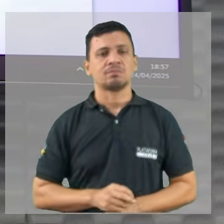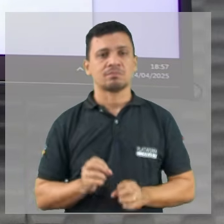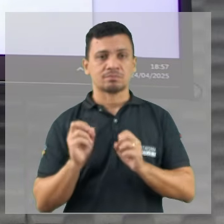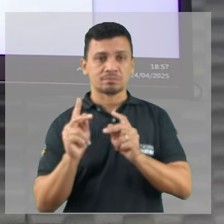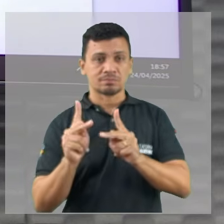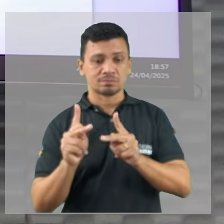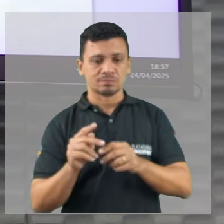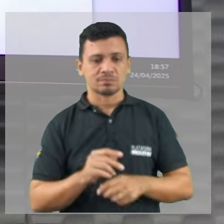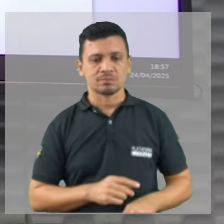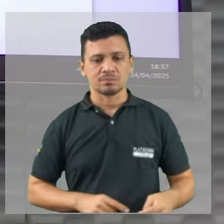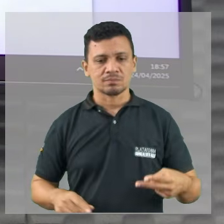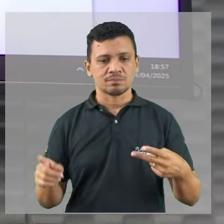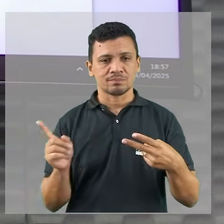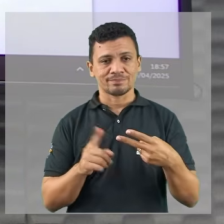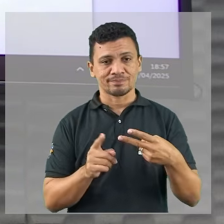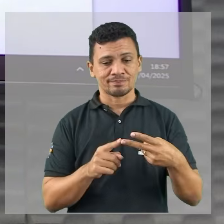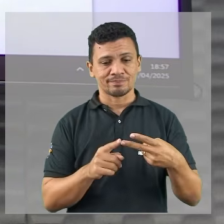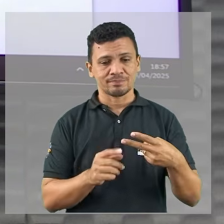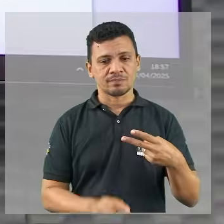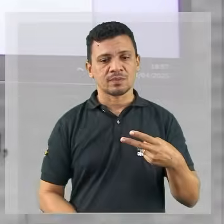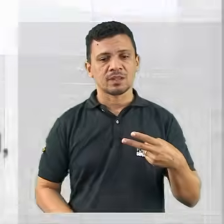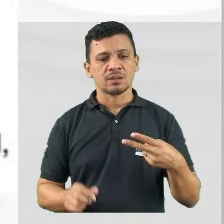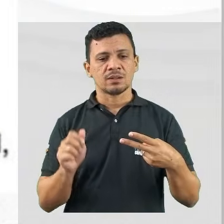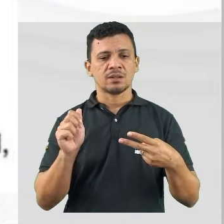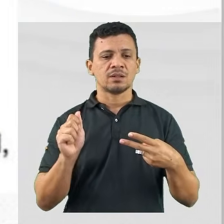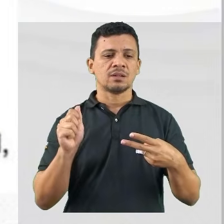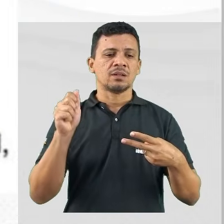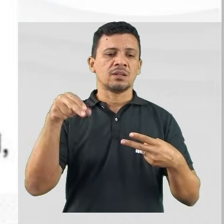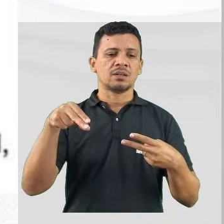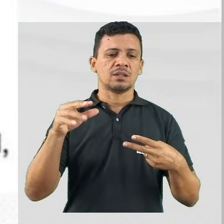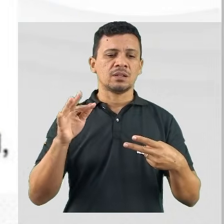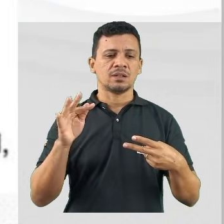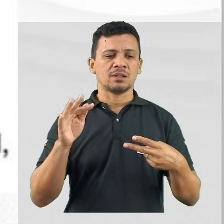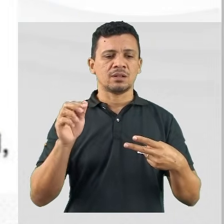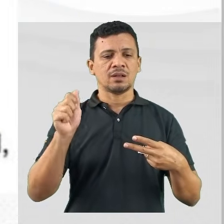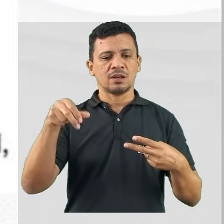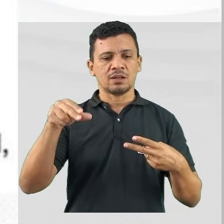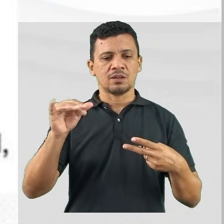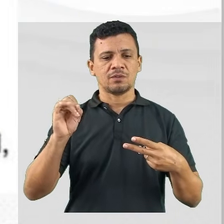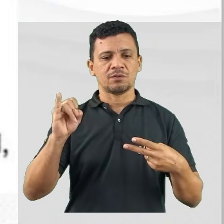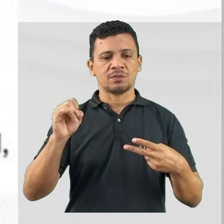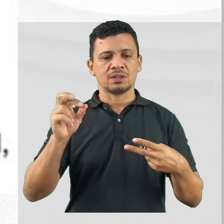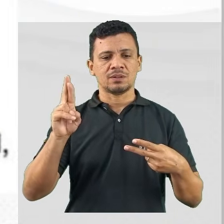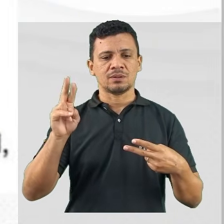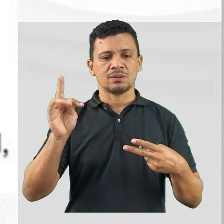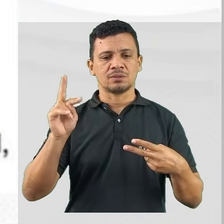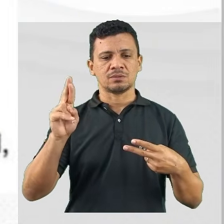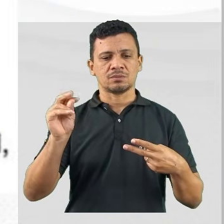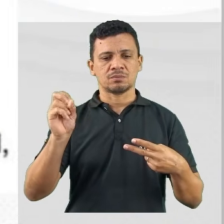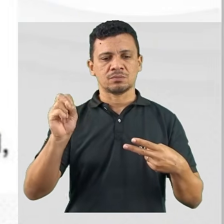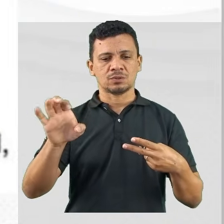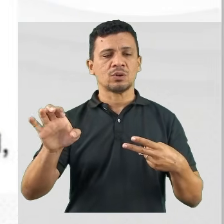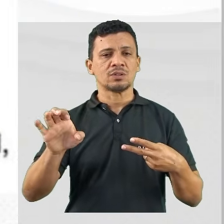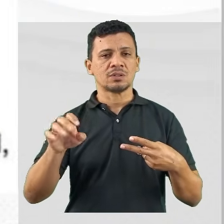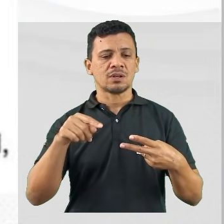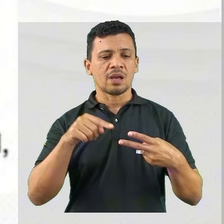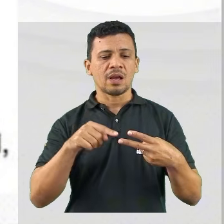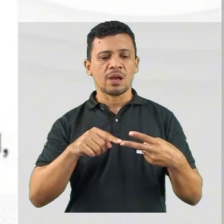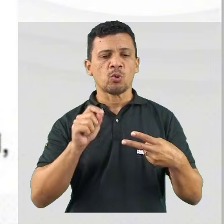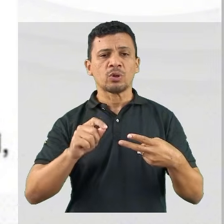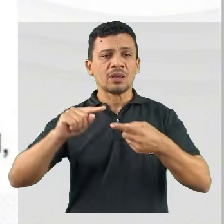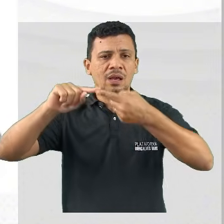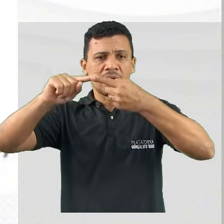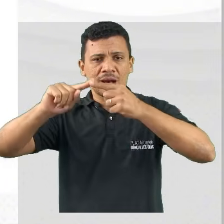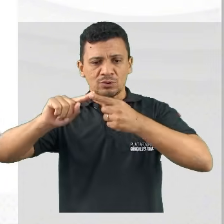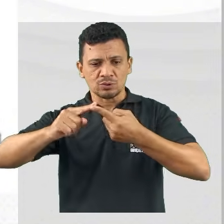beleza? A outro tipo de articulação vai ser essa anfiartrose, tá? Que vai ser uma articulação cartilaginosa, porque